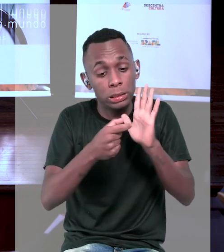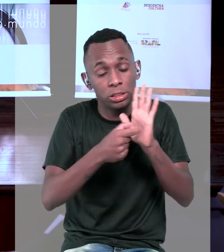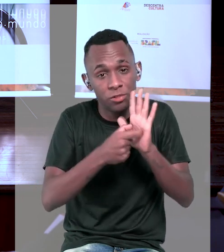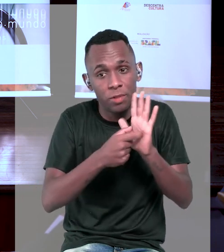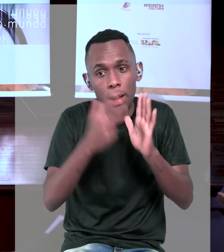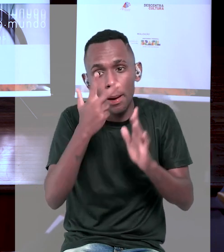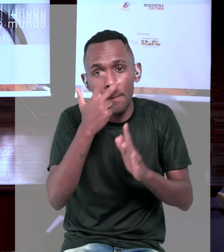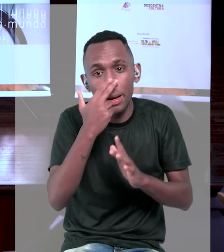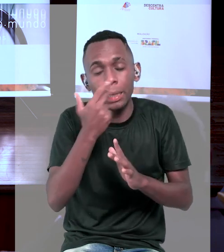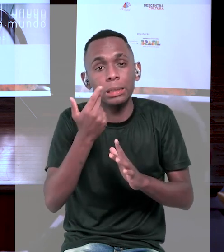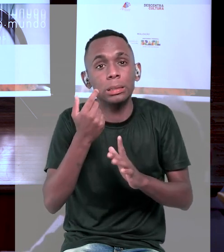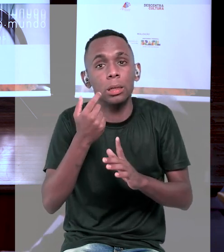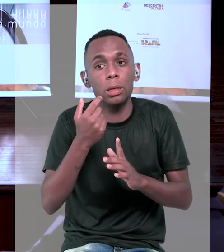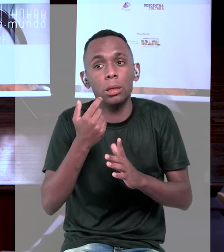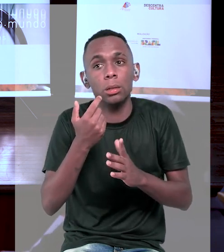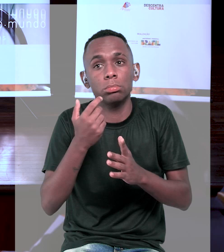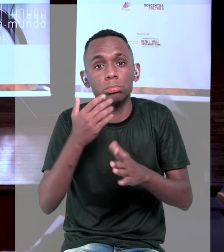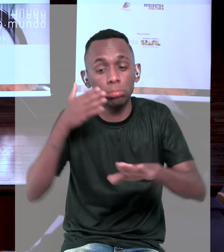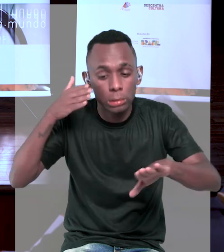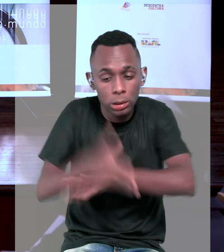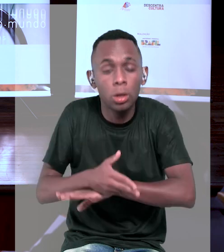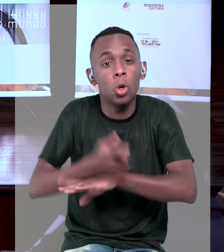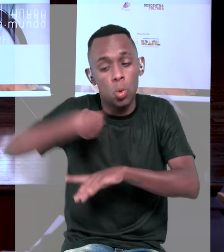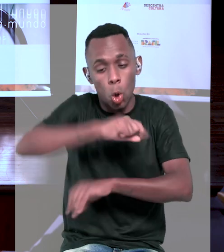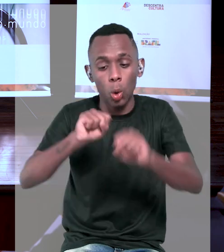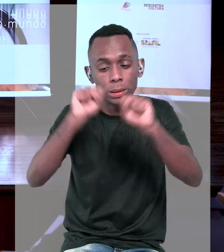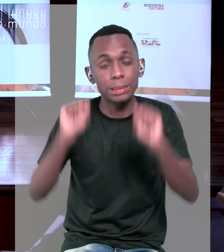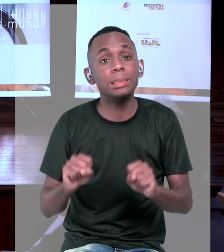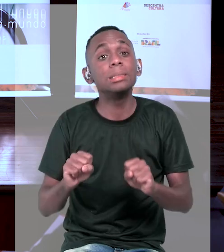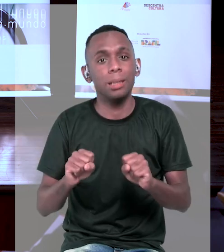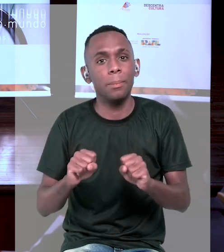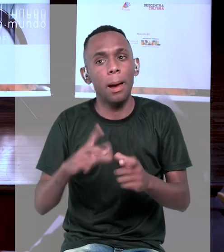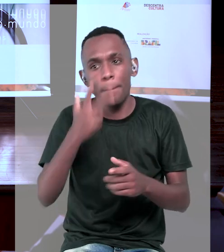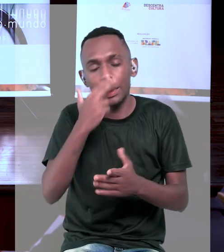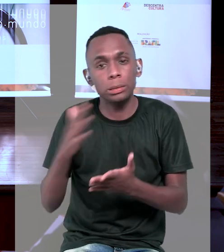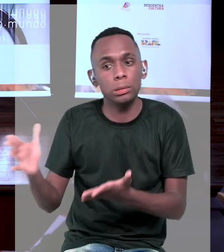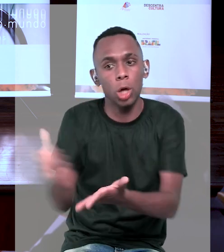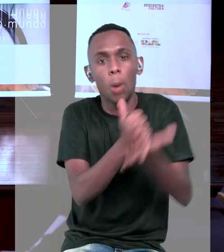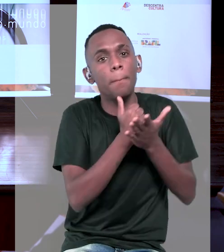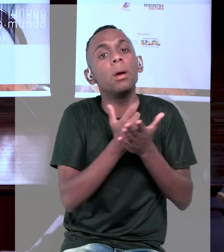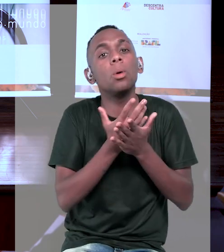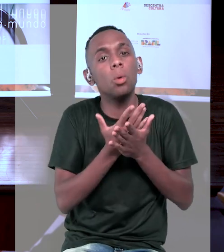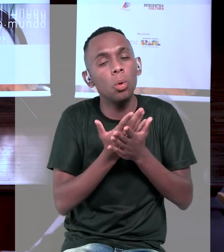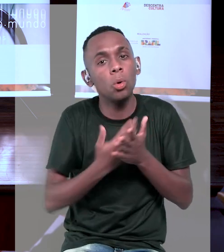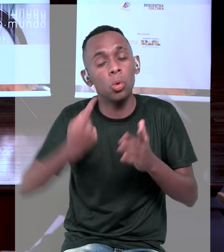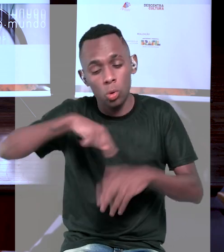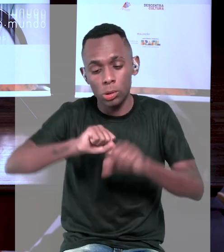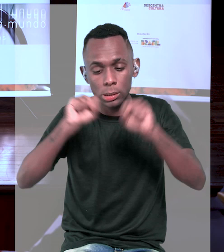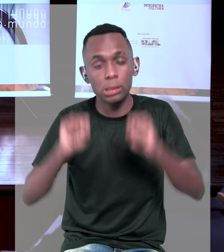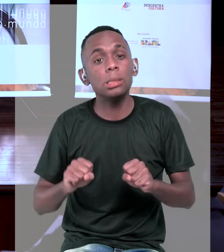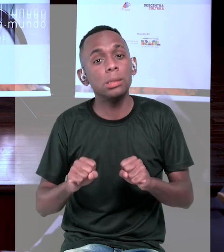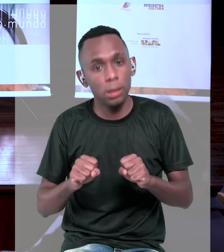operacional. Que é hackear? Se apropriar de algo indevidamente. O que é o nosso sistema